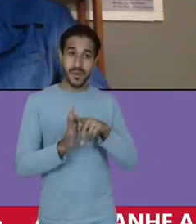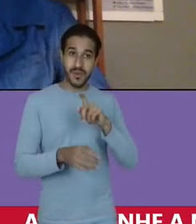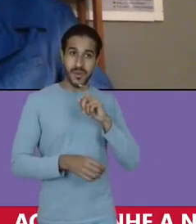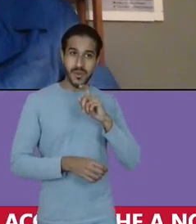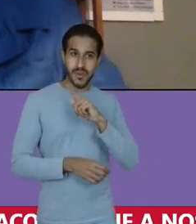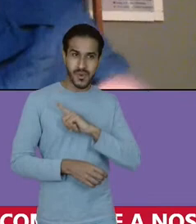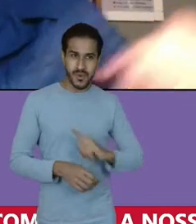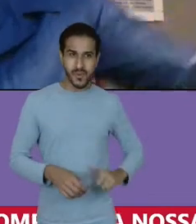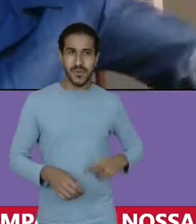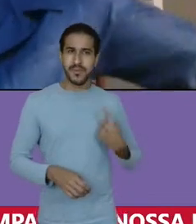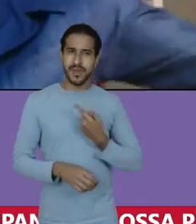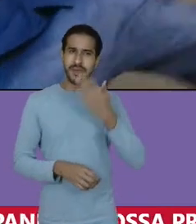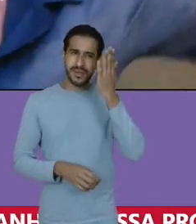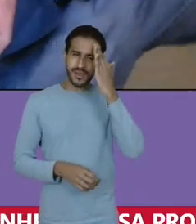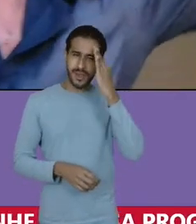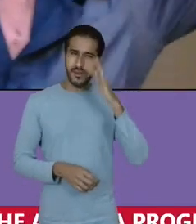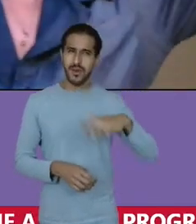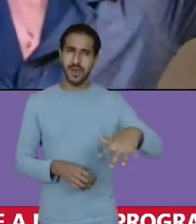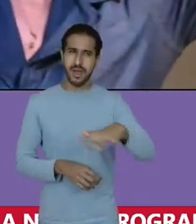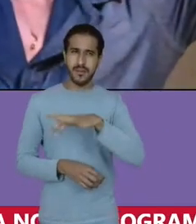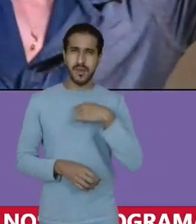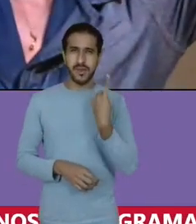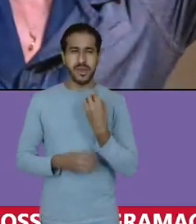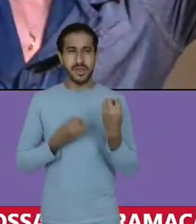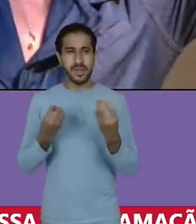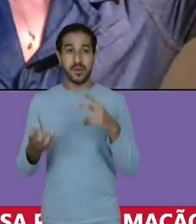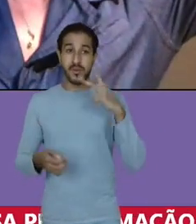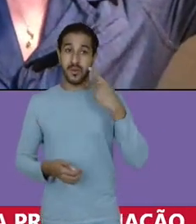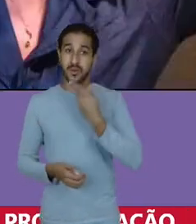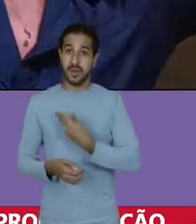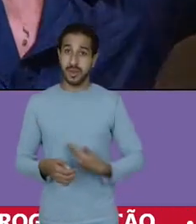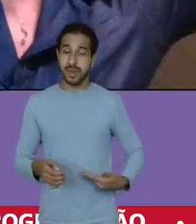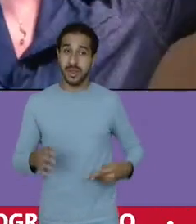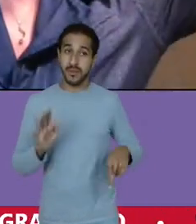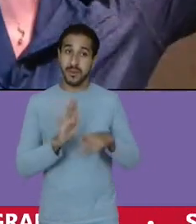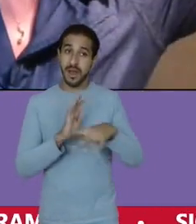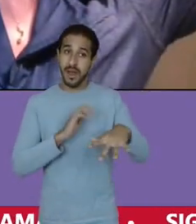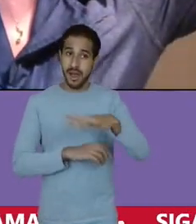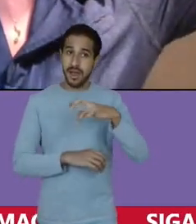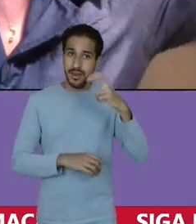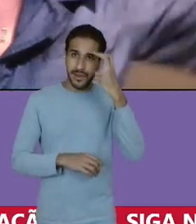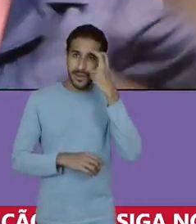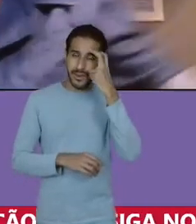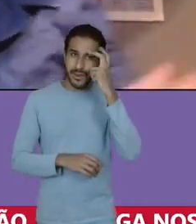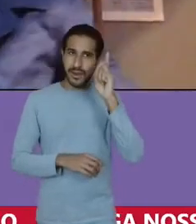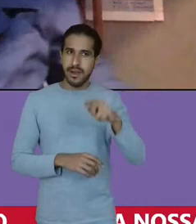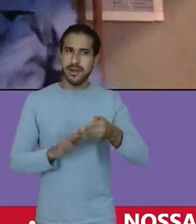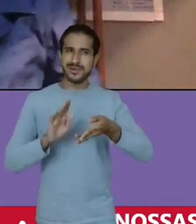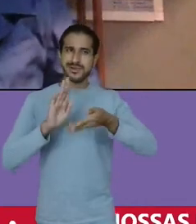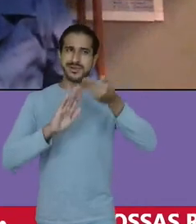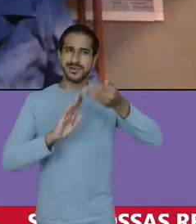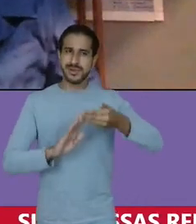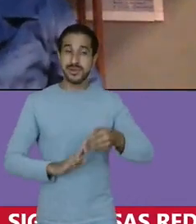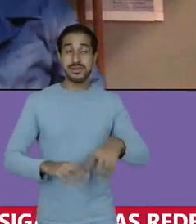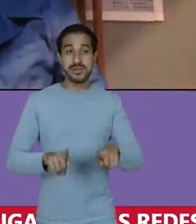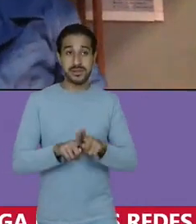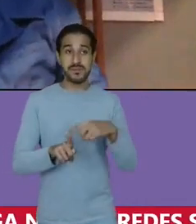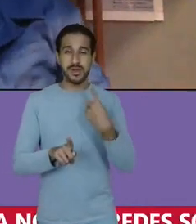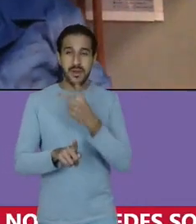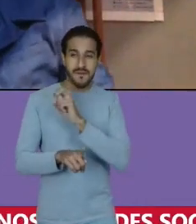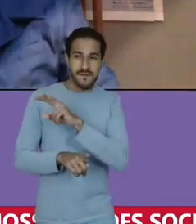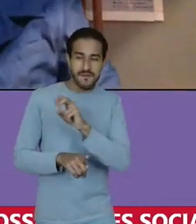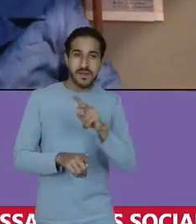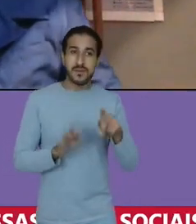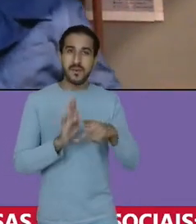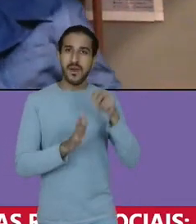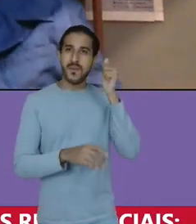a gente sabe que os passos que a gente deu em políticas públicas para a cultura têm sido desmontados. Assim também a gente acompanha